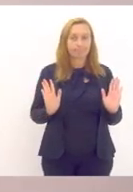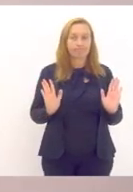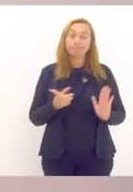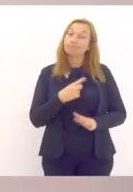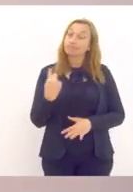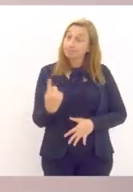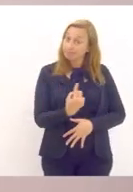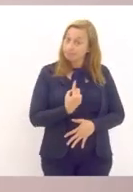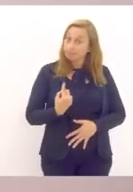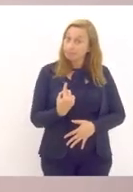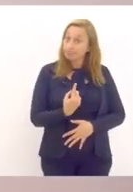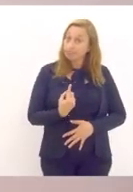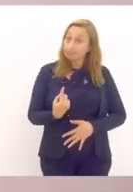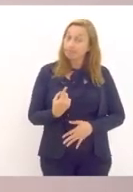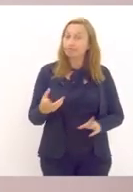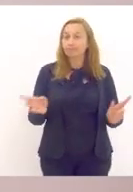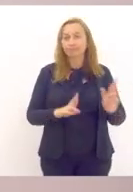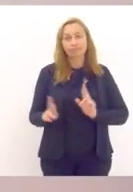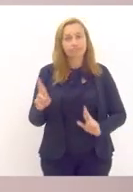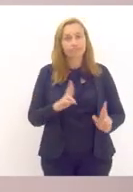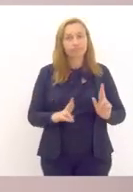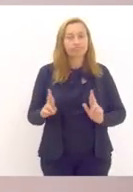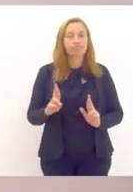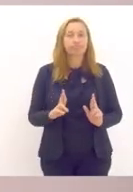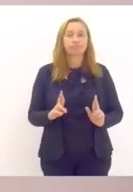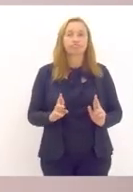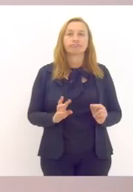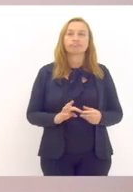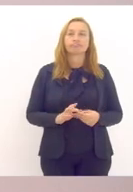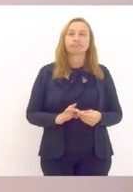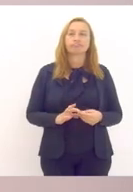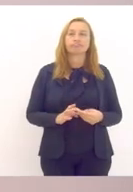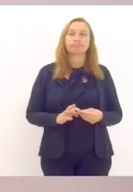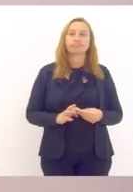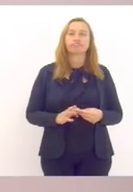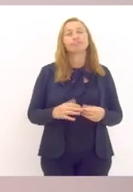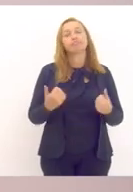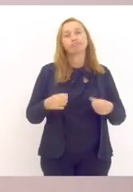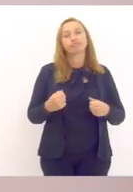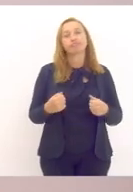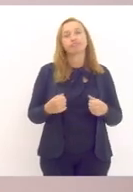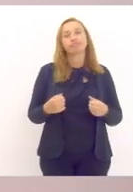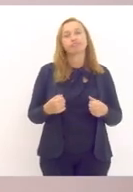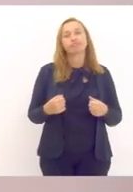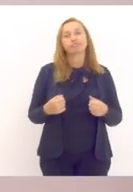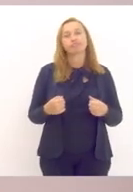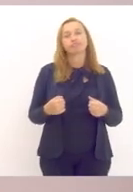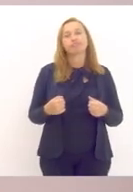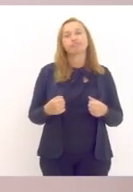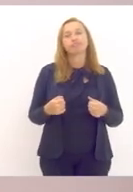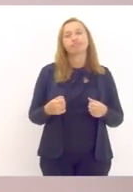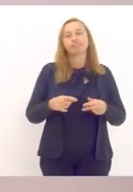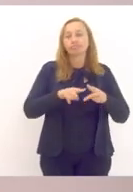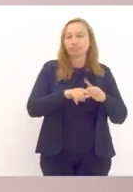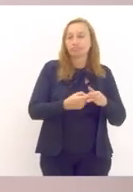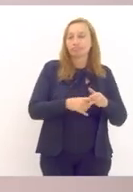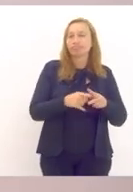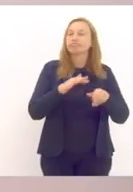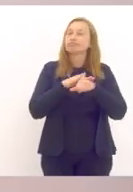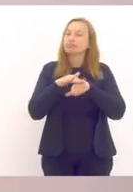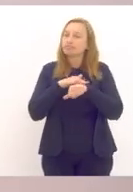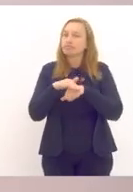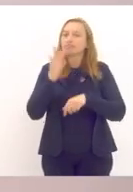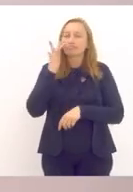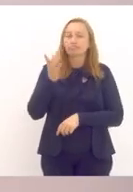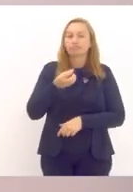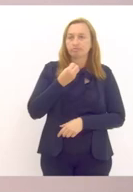como temos essa nossa relação com esse nosso credor, ela precisa ser pactuada, tem que ser reconversada. Eu acho que isso foi muito bem apontado